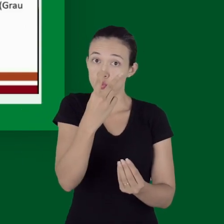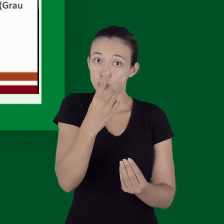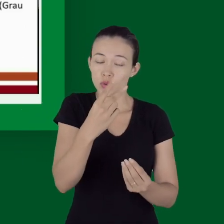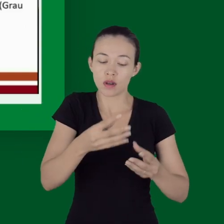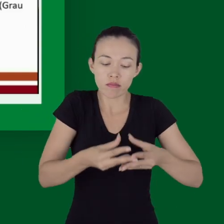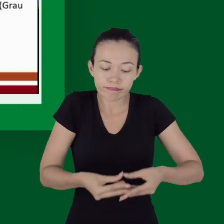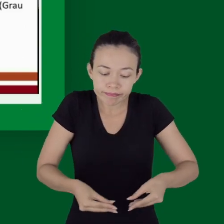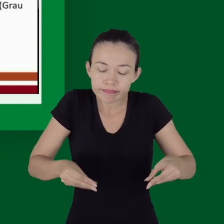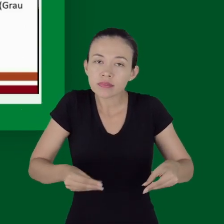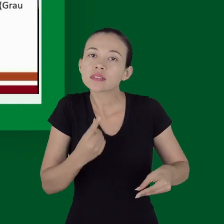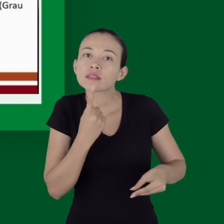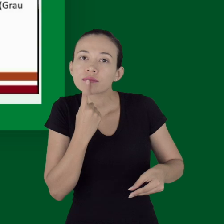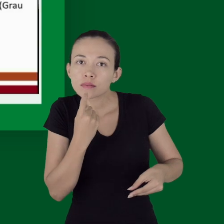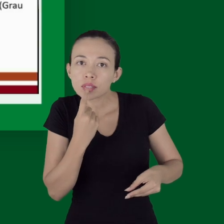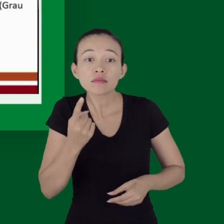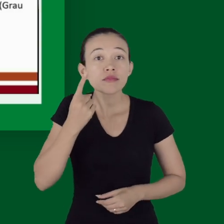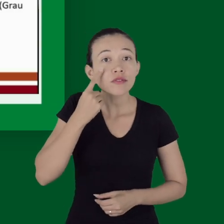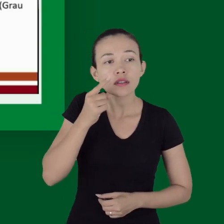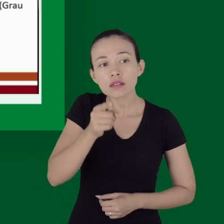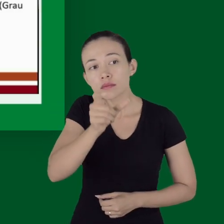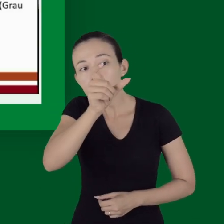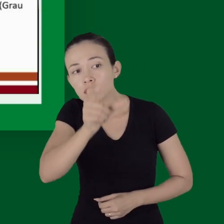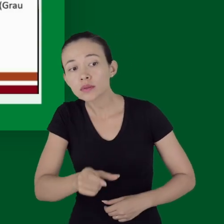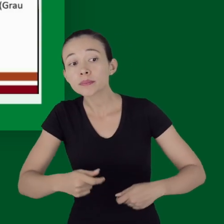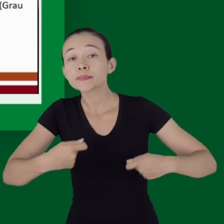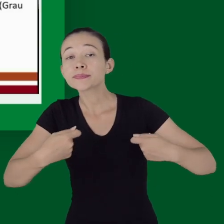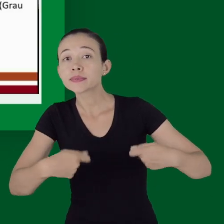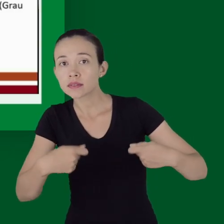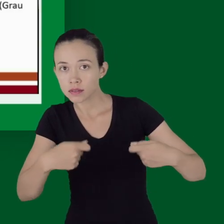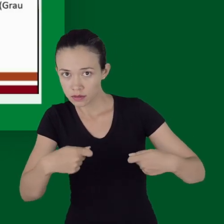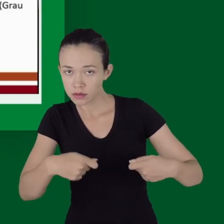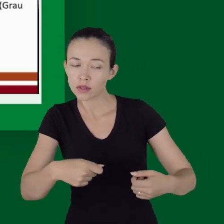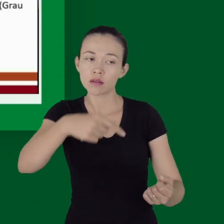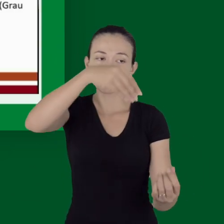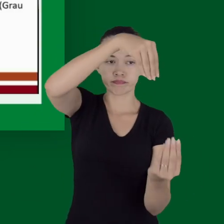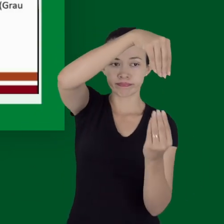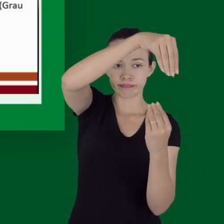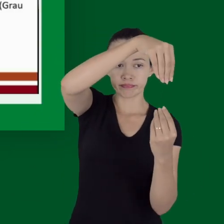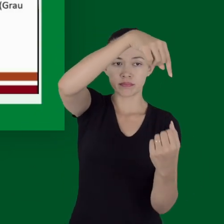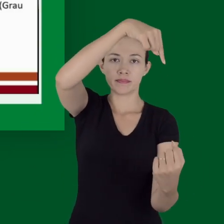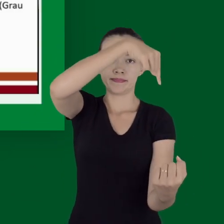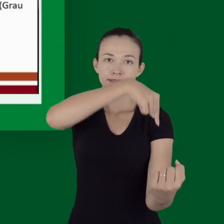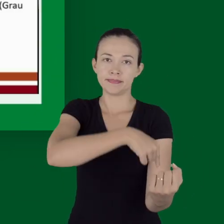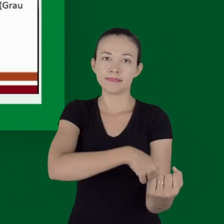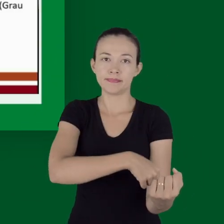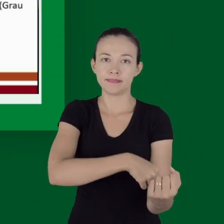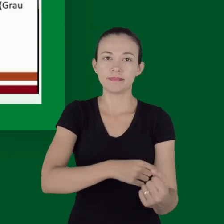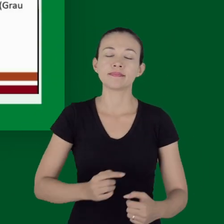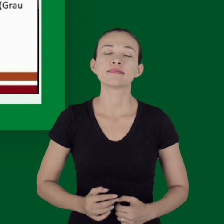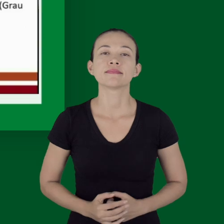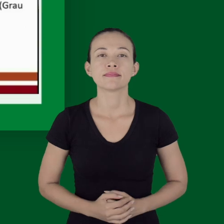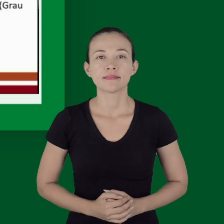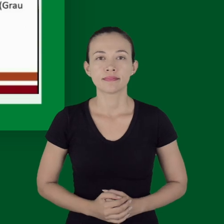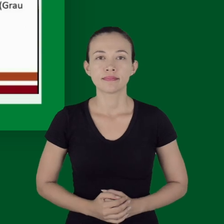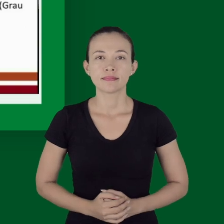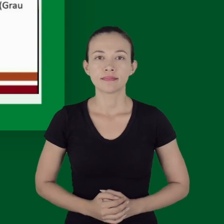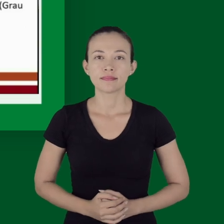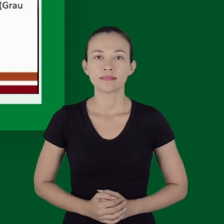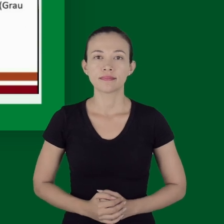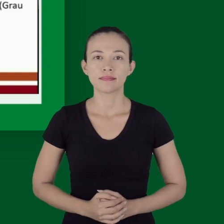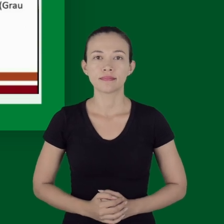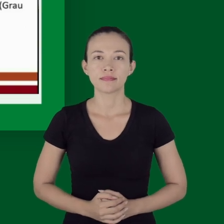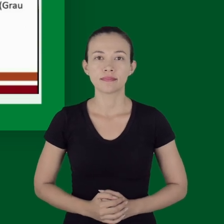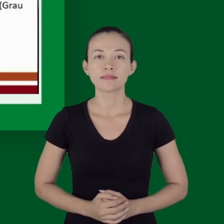plasma para duas bolsas de concentrado gem conforme a necessidade do paciente Lembrando que